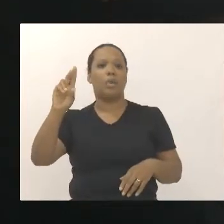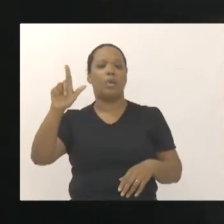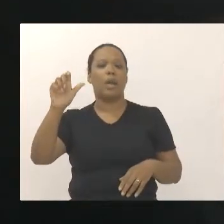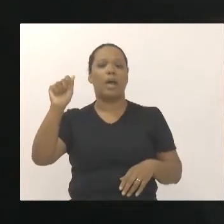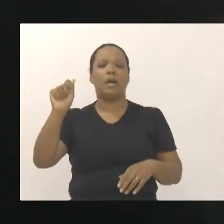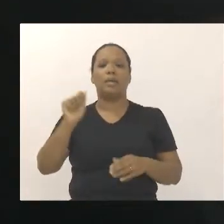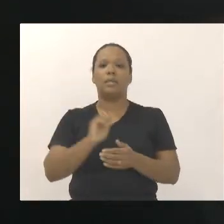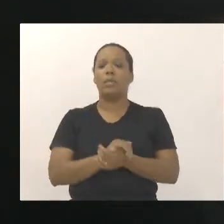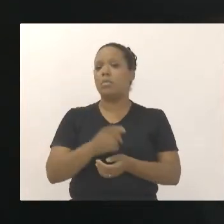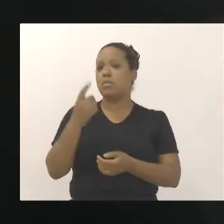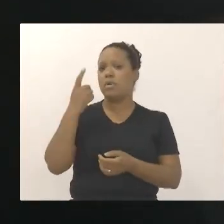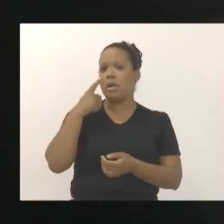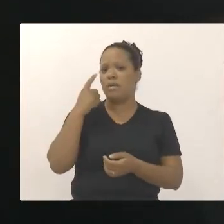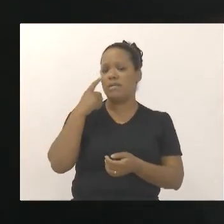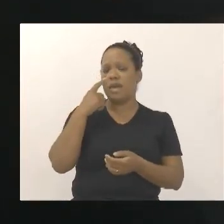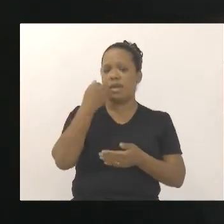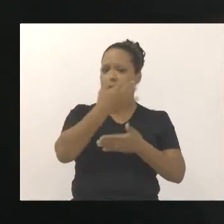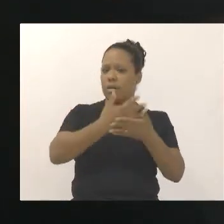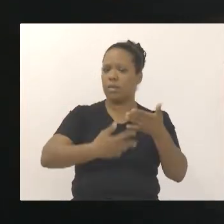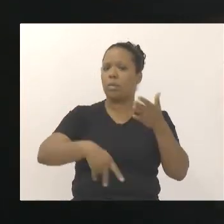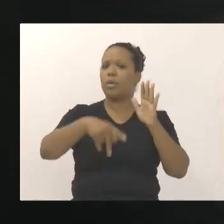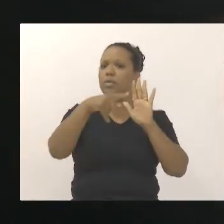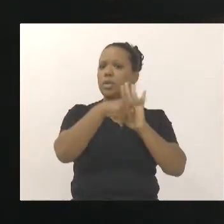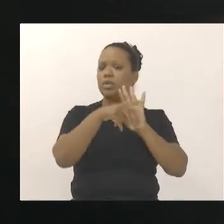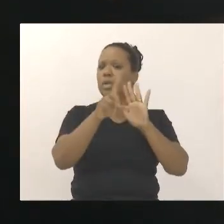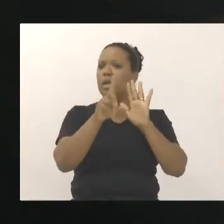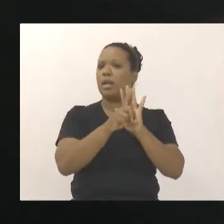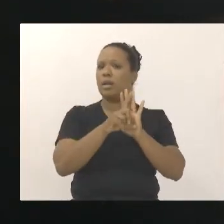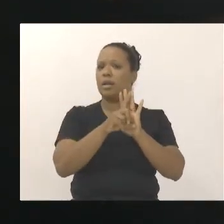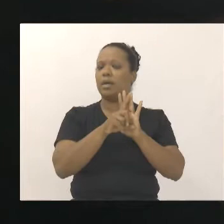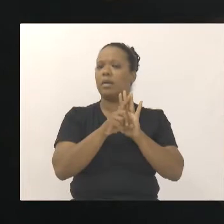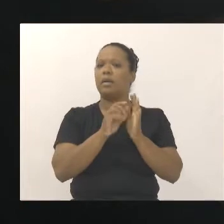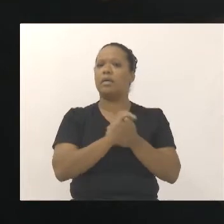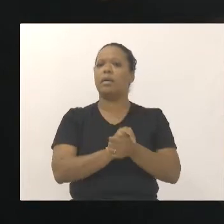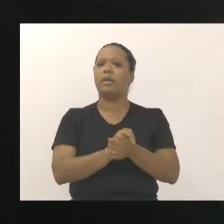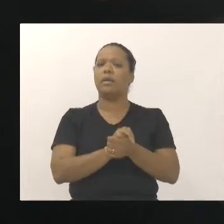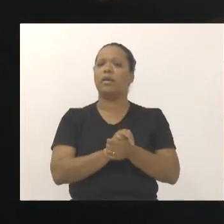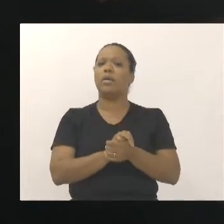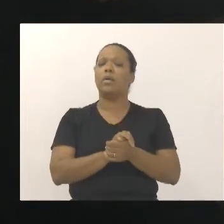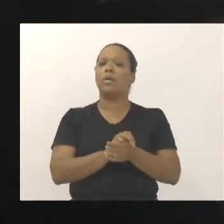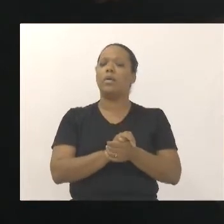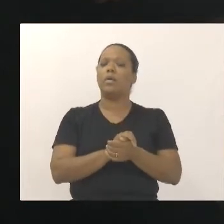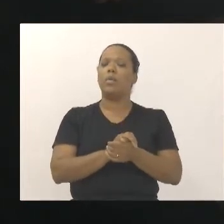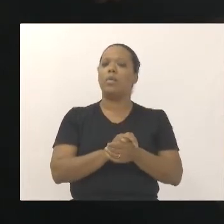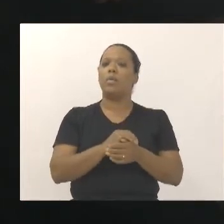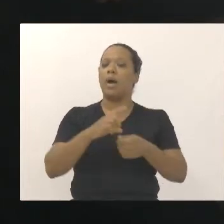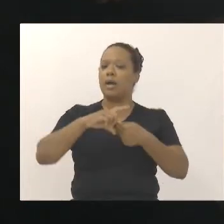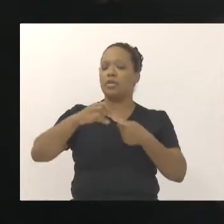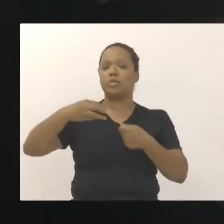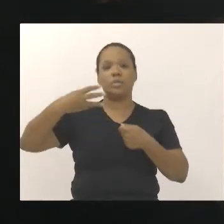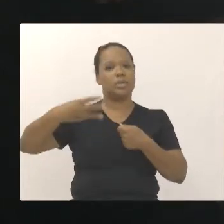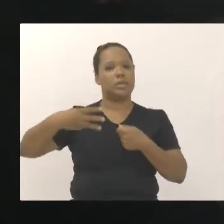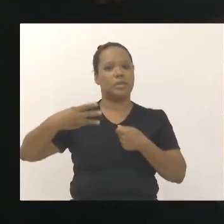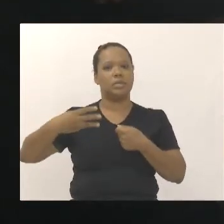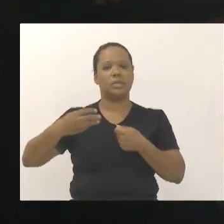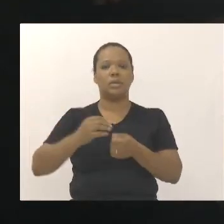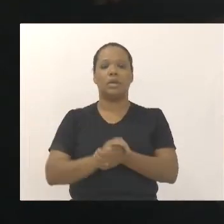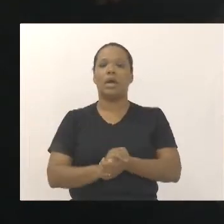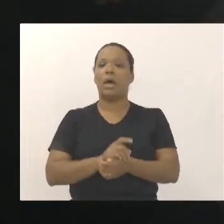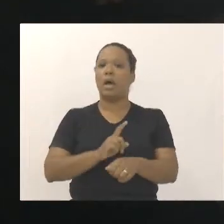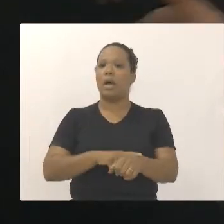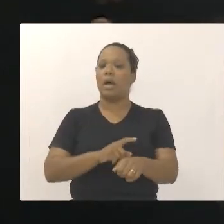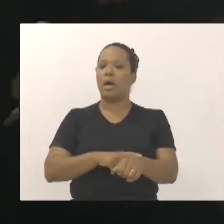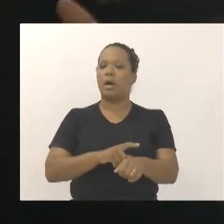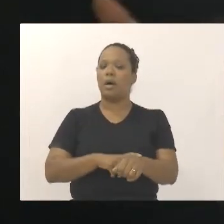aqui no projeto de lei, está bastante resguardado no artigo 3º, que a realização do ato